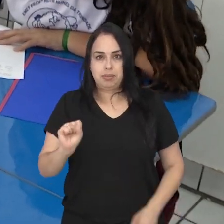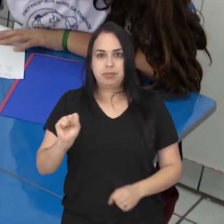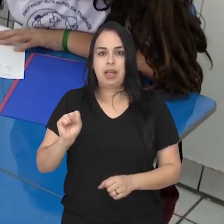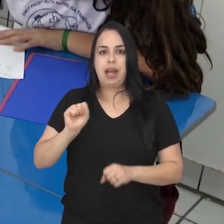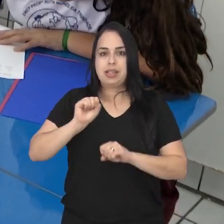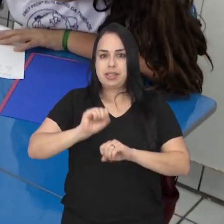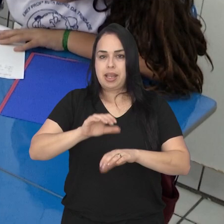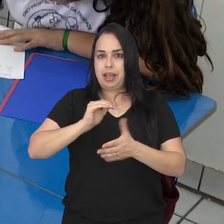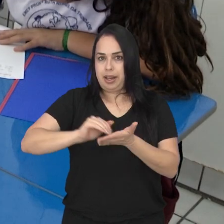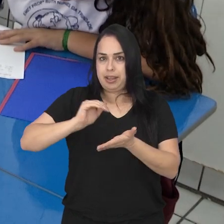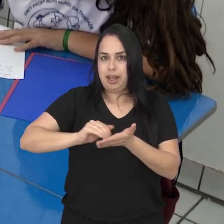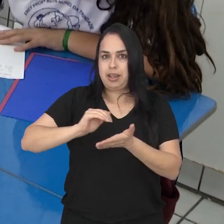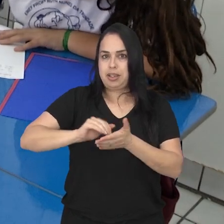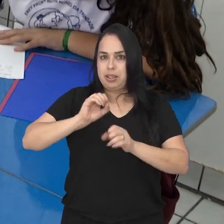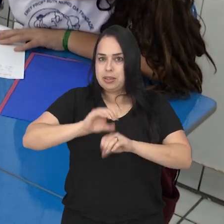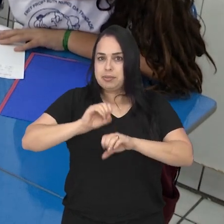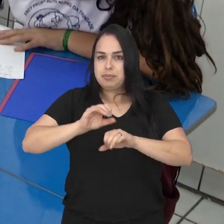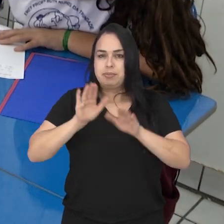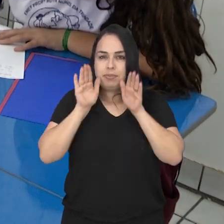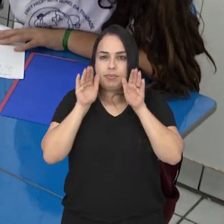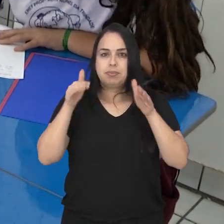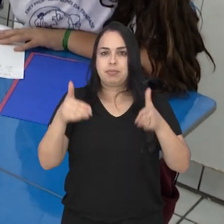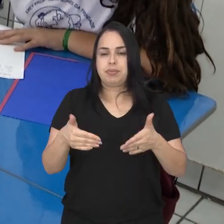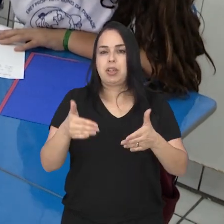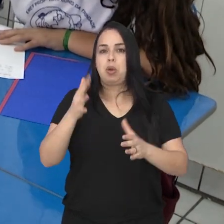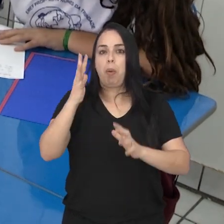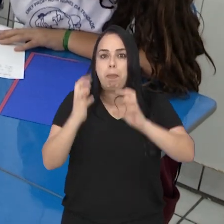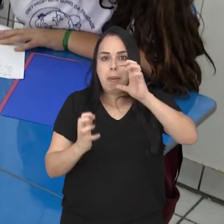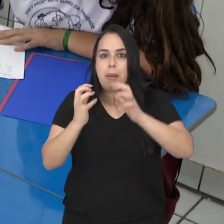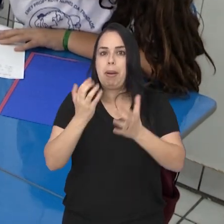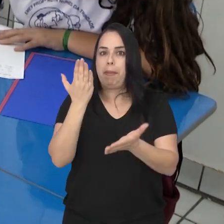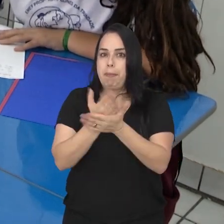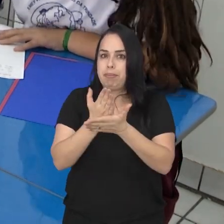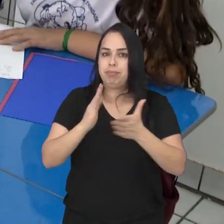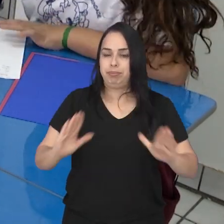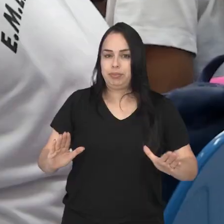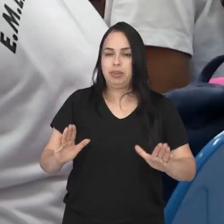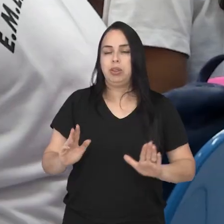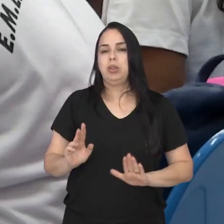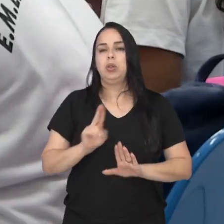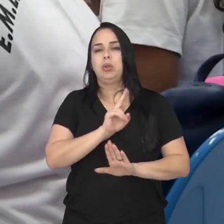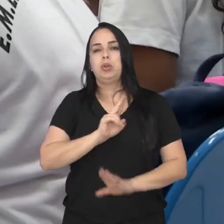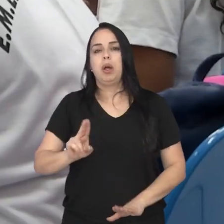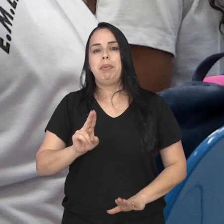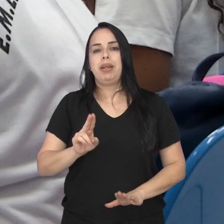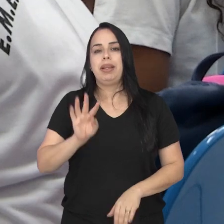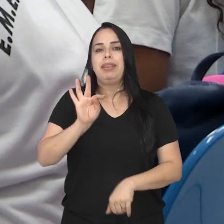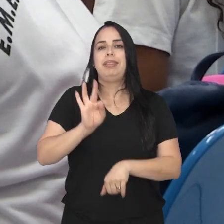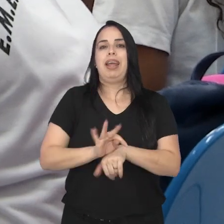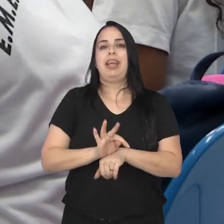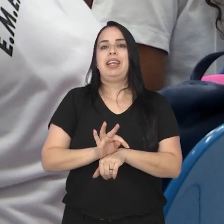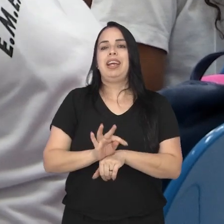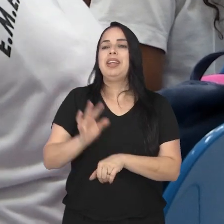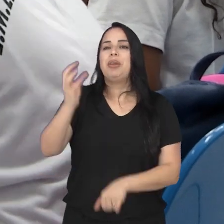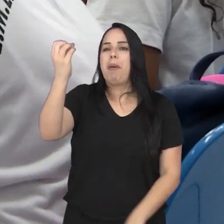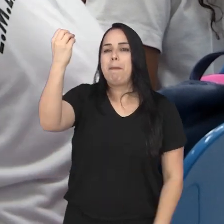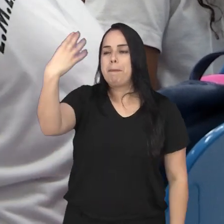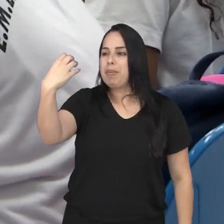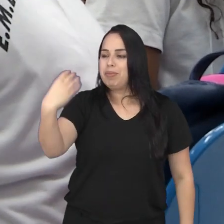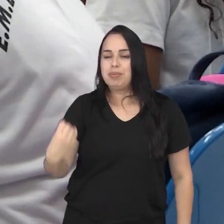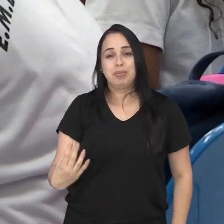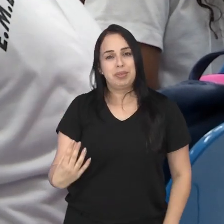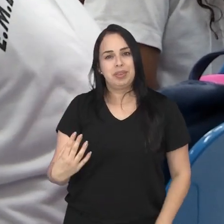secretaria de educação mantém um programa voltado para resolução de conflitos nas escolas ele é chamado de técnica do Semáforo